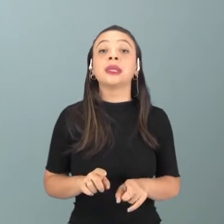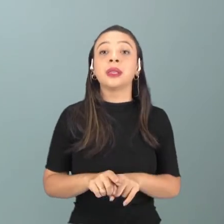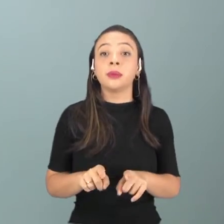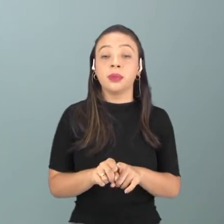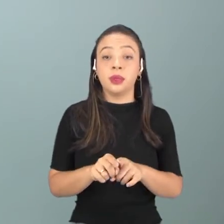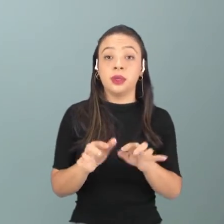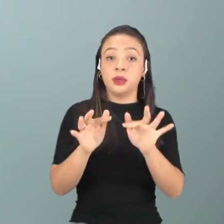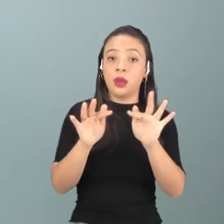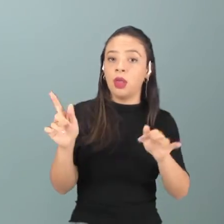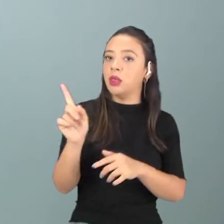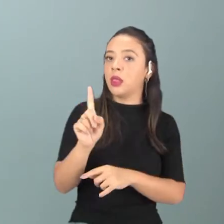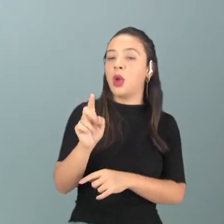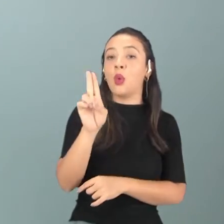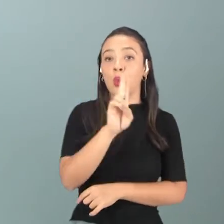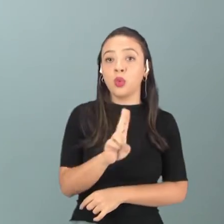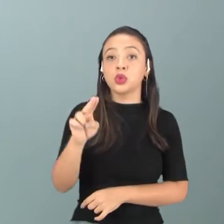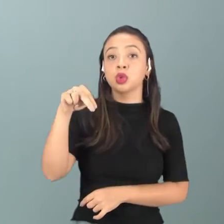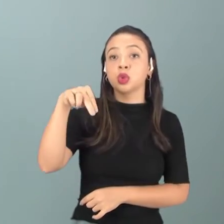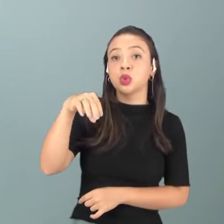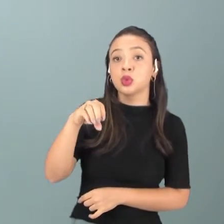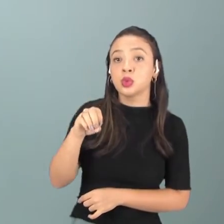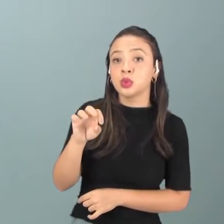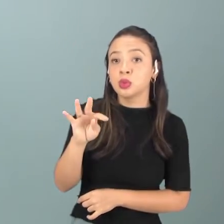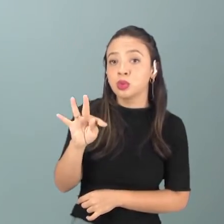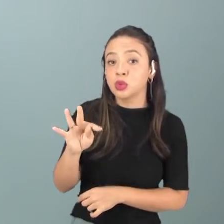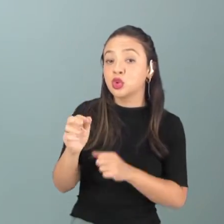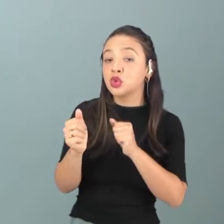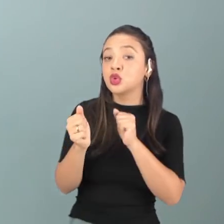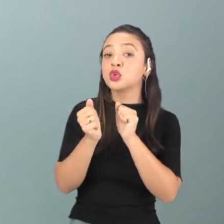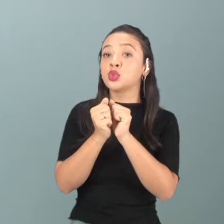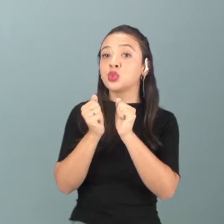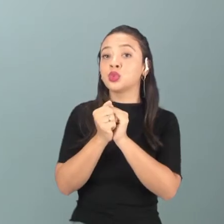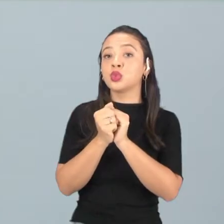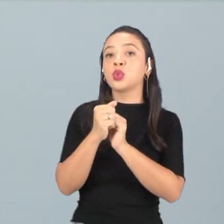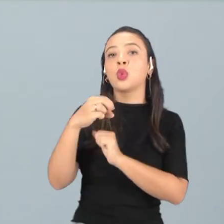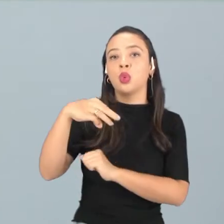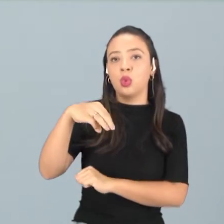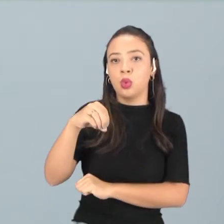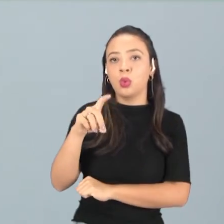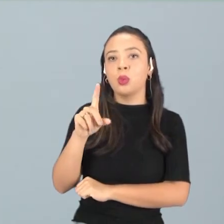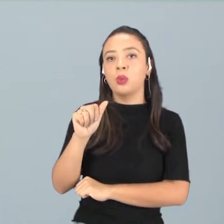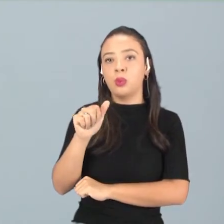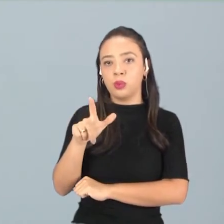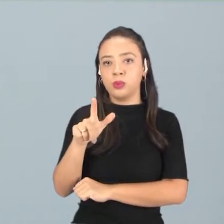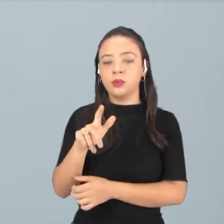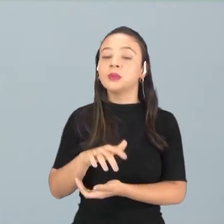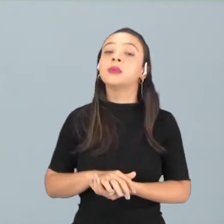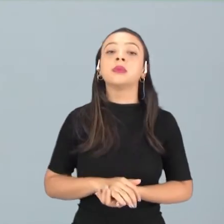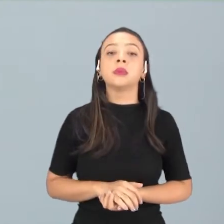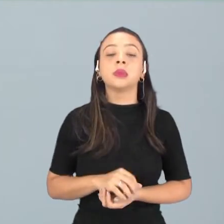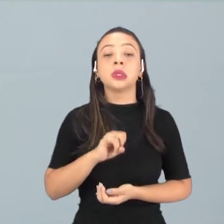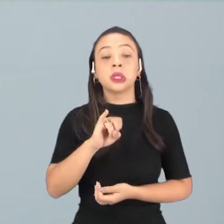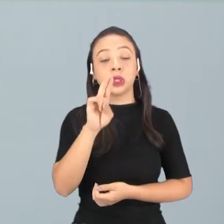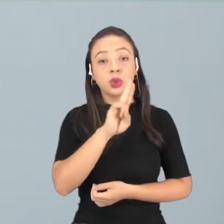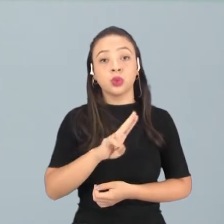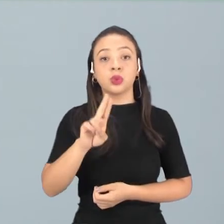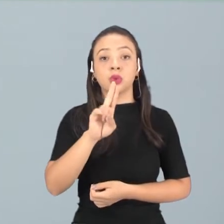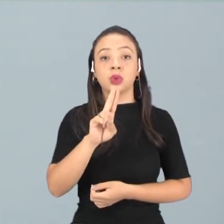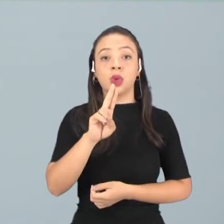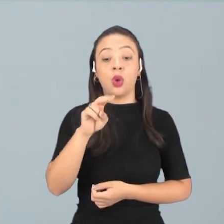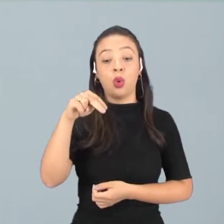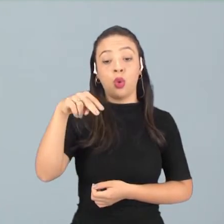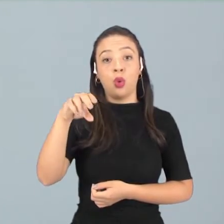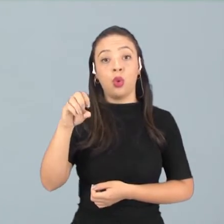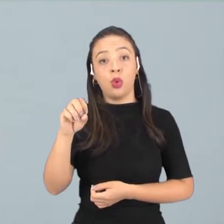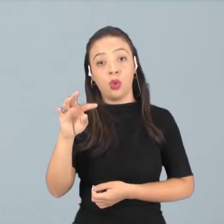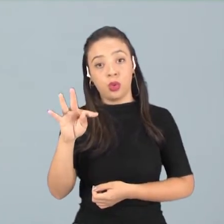gente vai usar o not junto com esse modal, assim como a gente faz lá com o verbo to be. Então, se você acrescentar o not no seu modal,